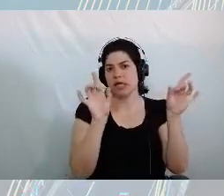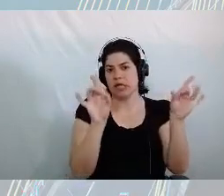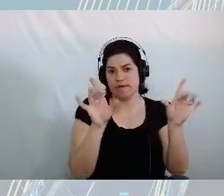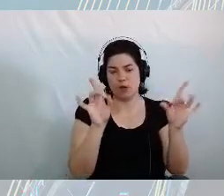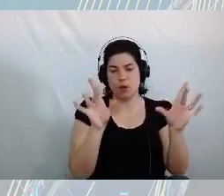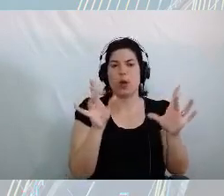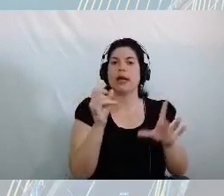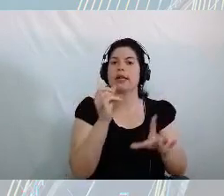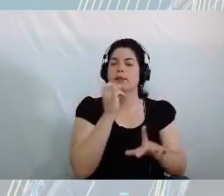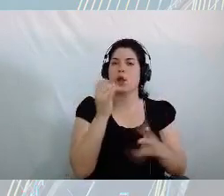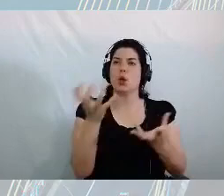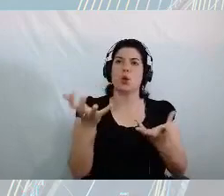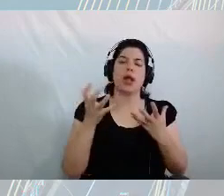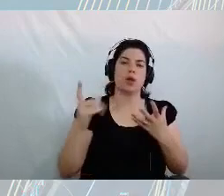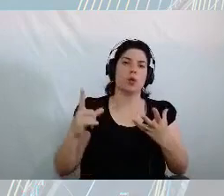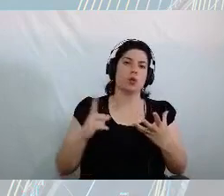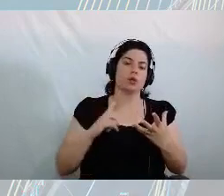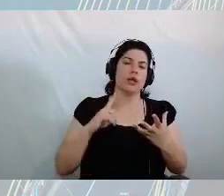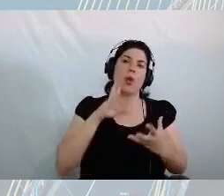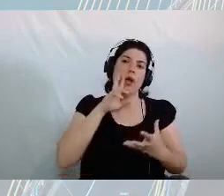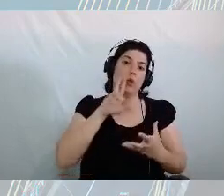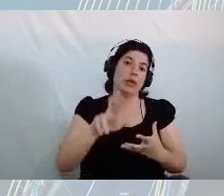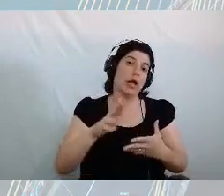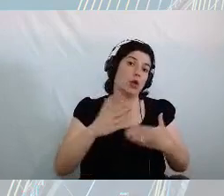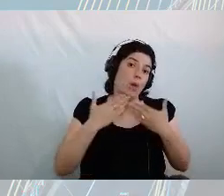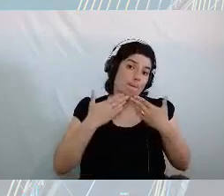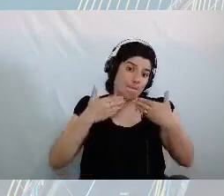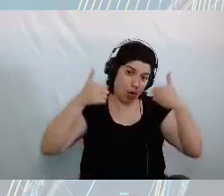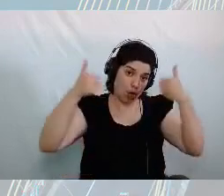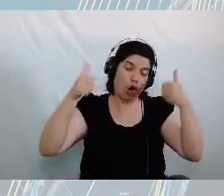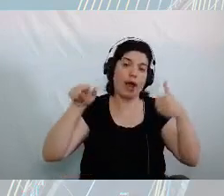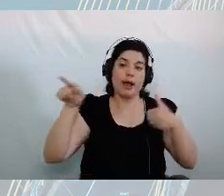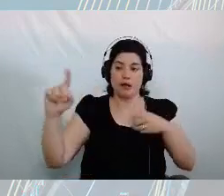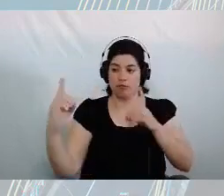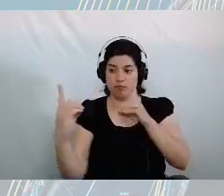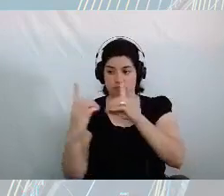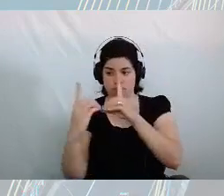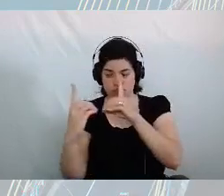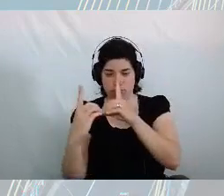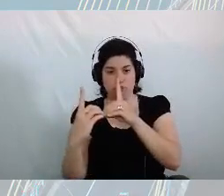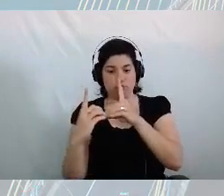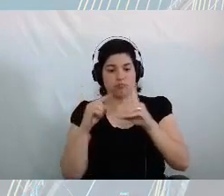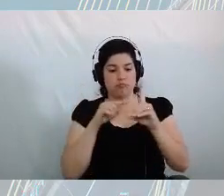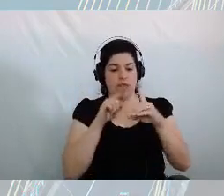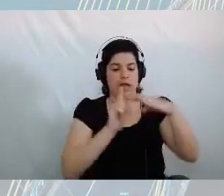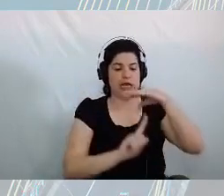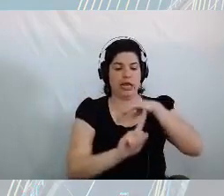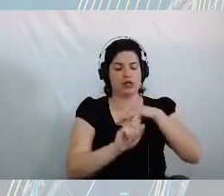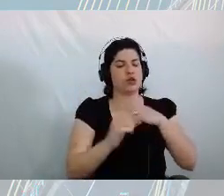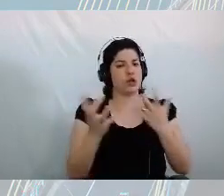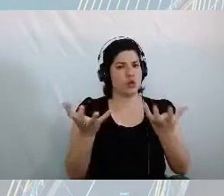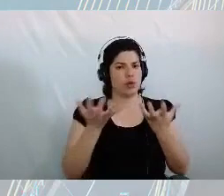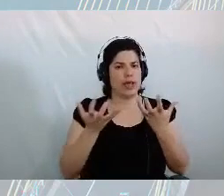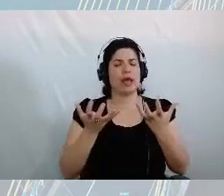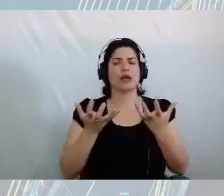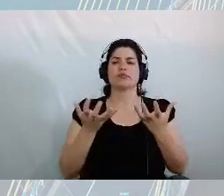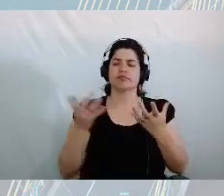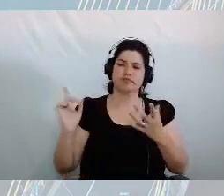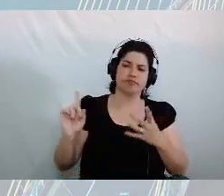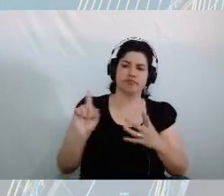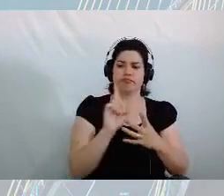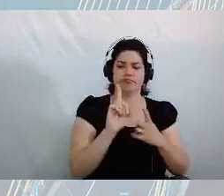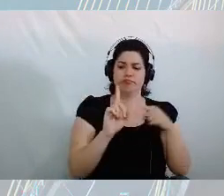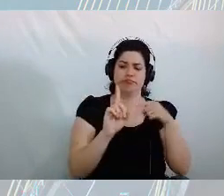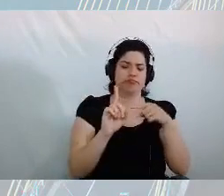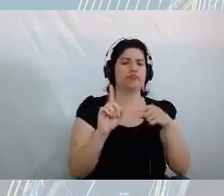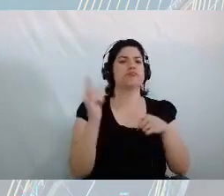fit melhor entre o assessor que atende o meu cliente e o meu cliente. Quero trazer um assessor para atender o meu cliente que vai